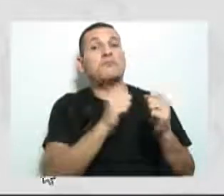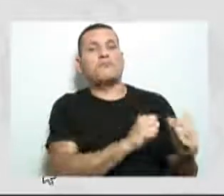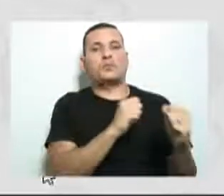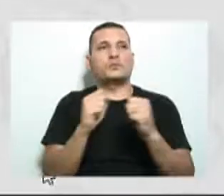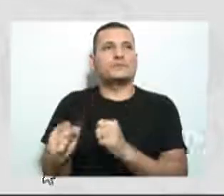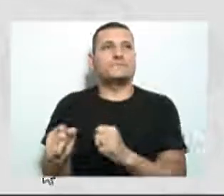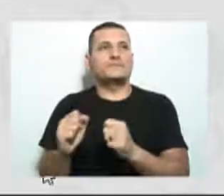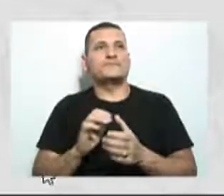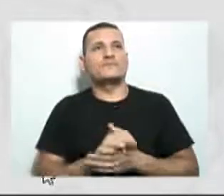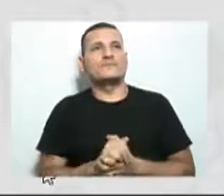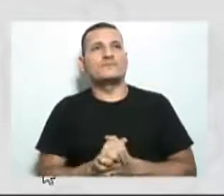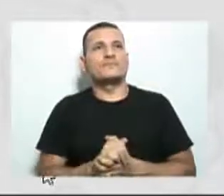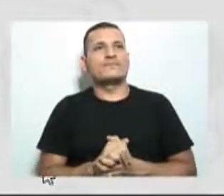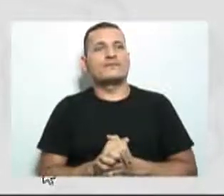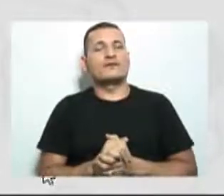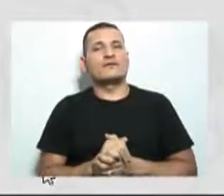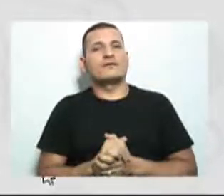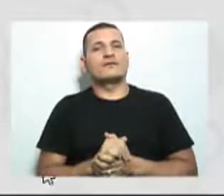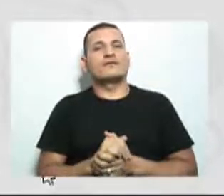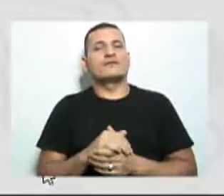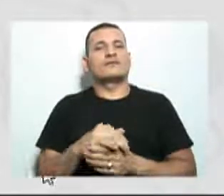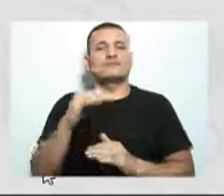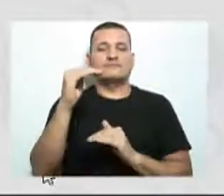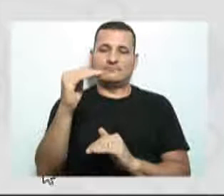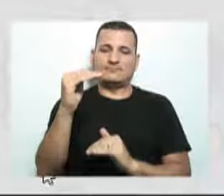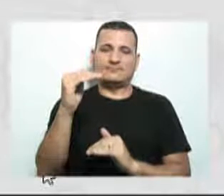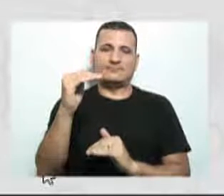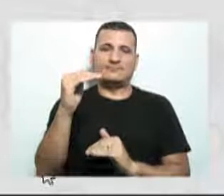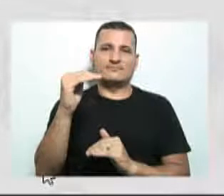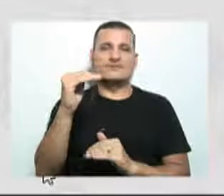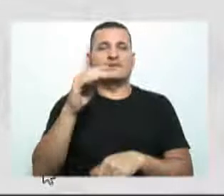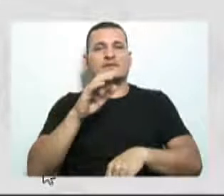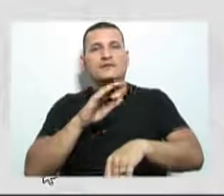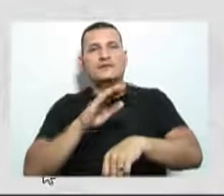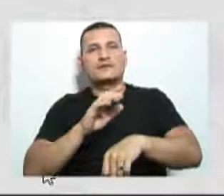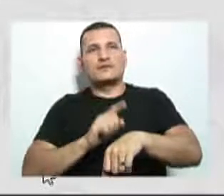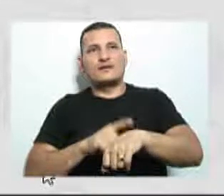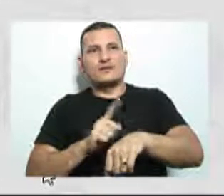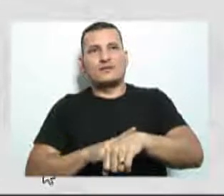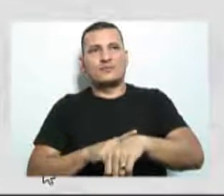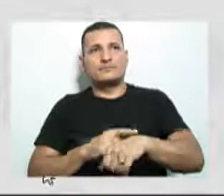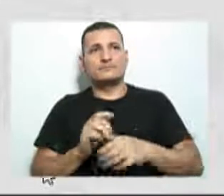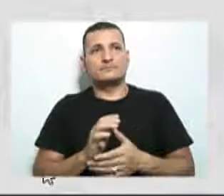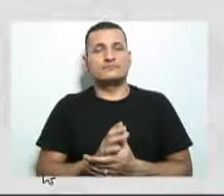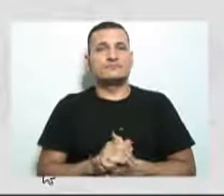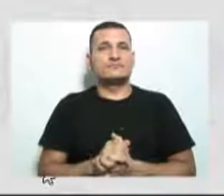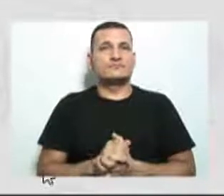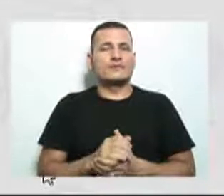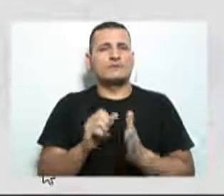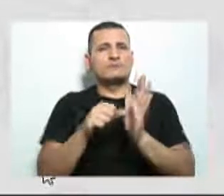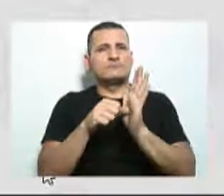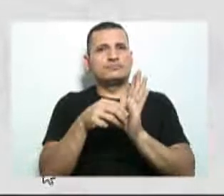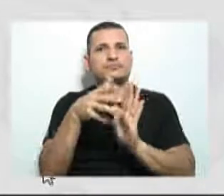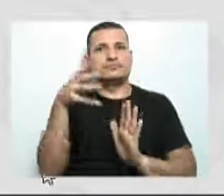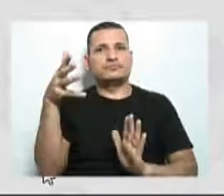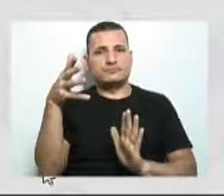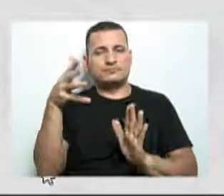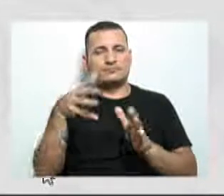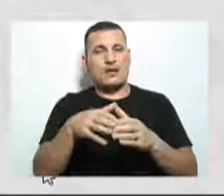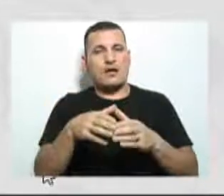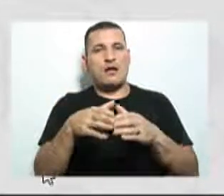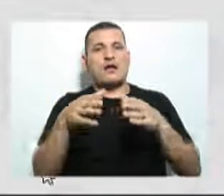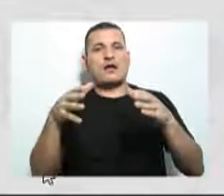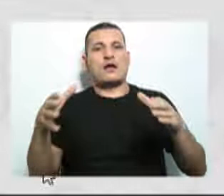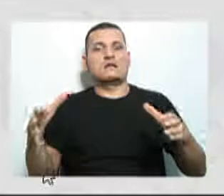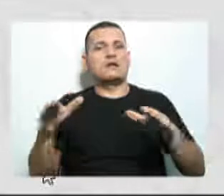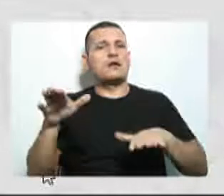Isso aqui, tempo, isso aqui. Então vamos dar uma olhadinha? Olha aí. Na maioria das vezes, negociamos